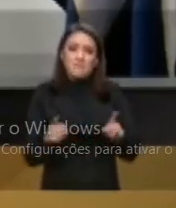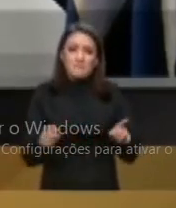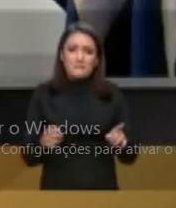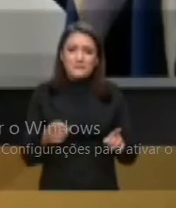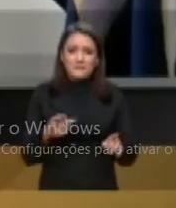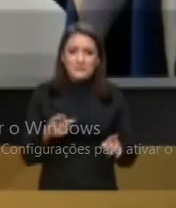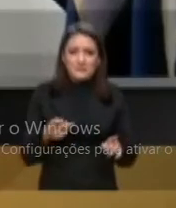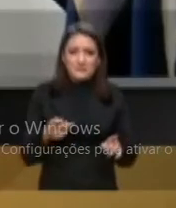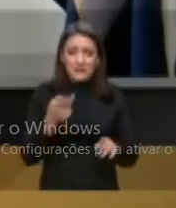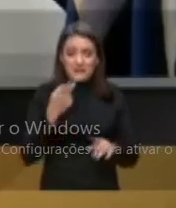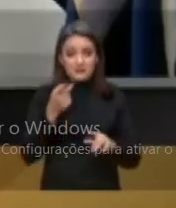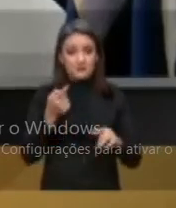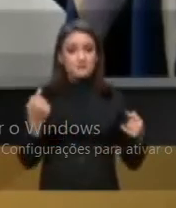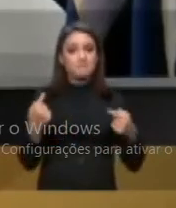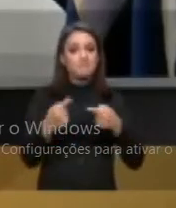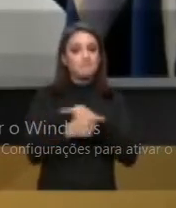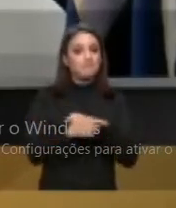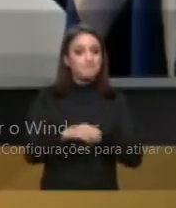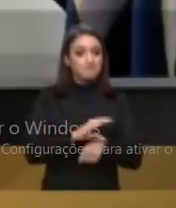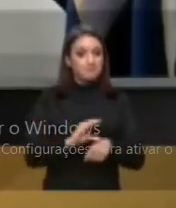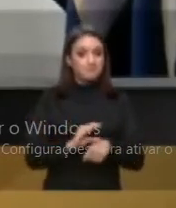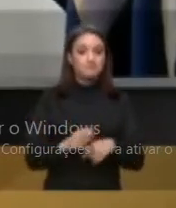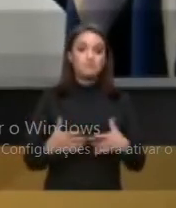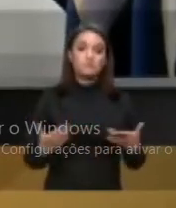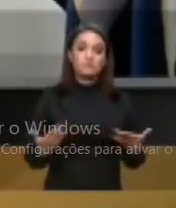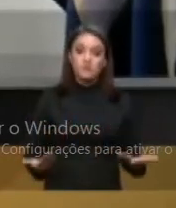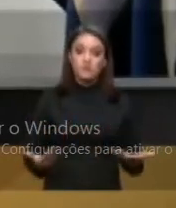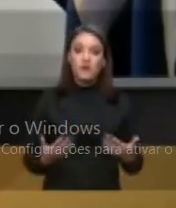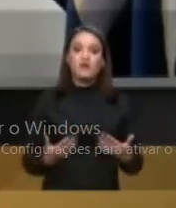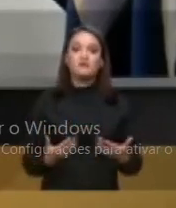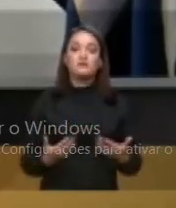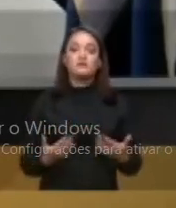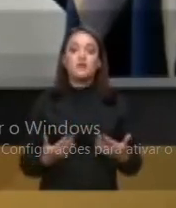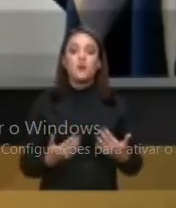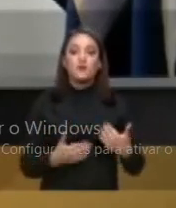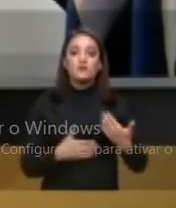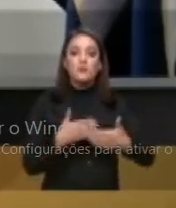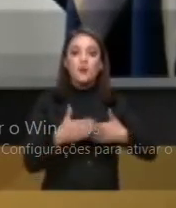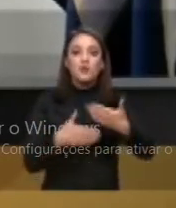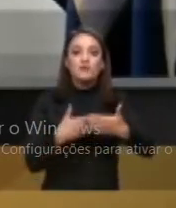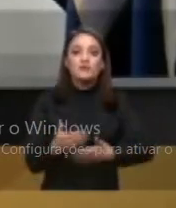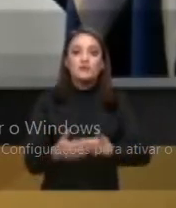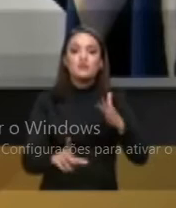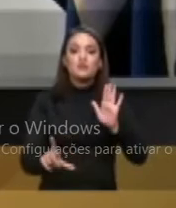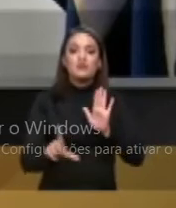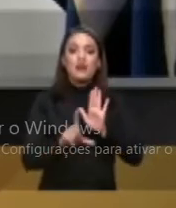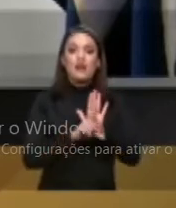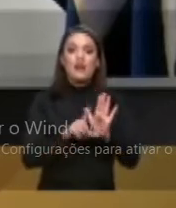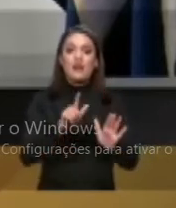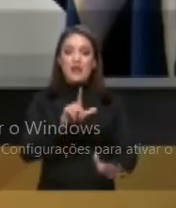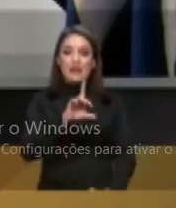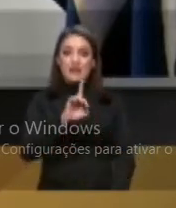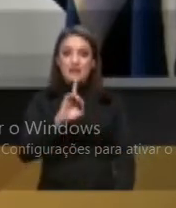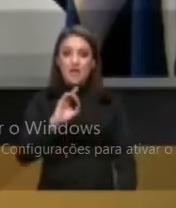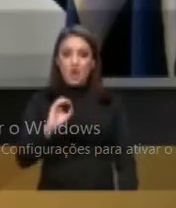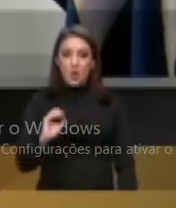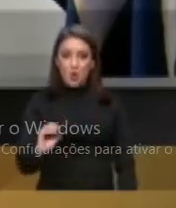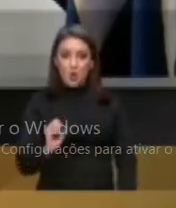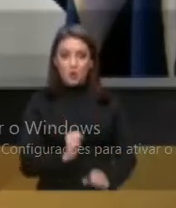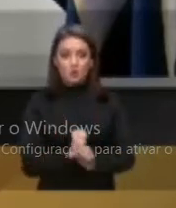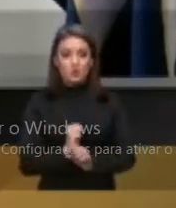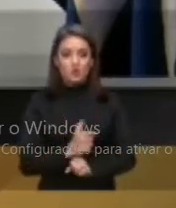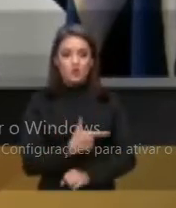vislumbra data vênia a apontada eiva de inconstitucionalidade. Com efeito, o processo formativo da lei